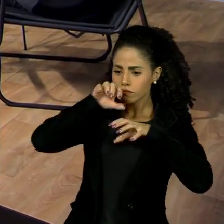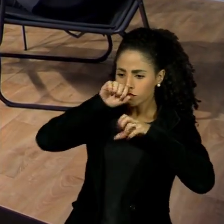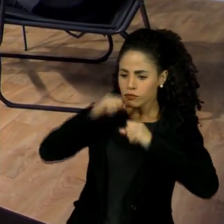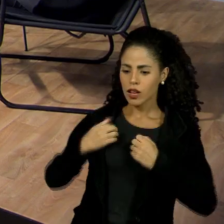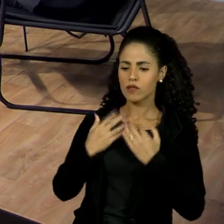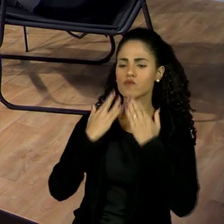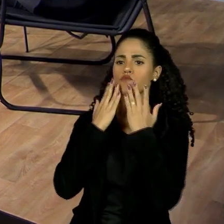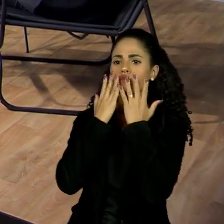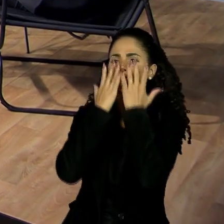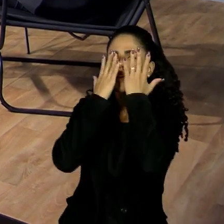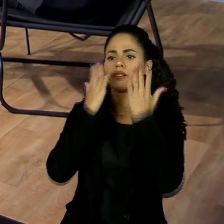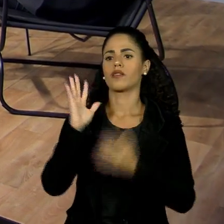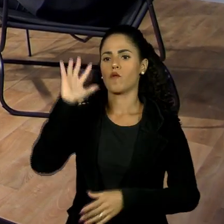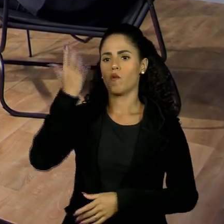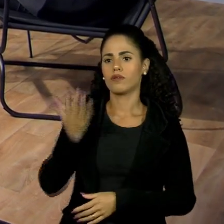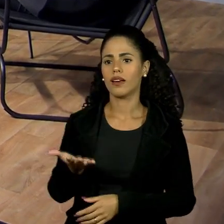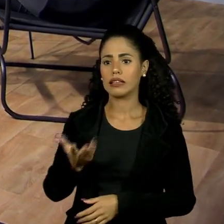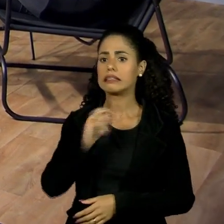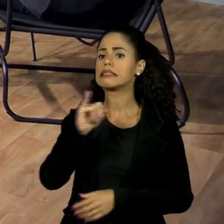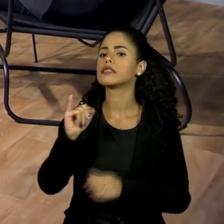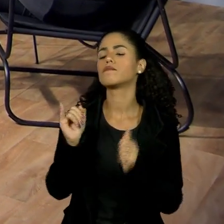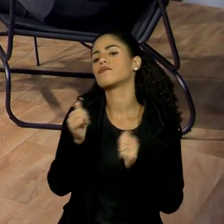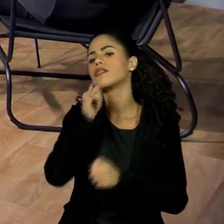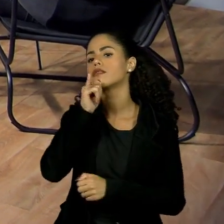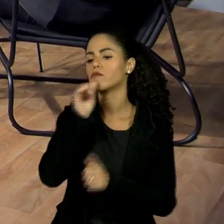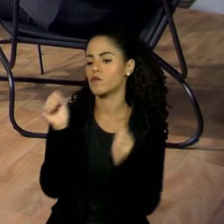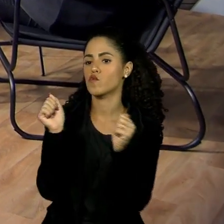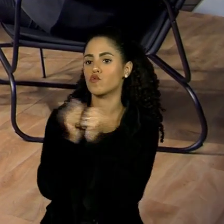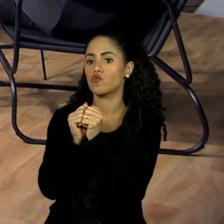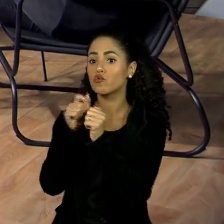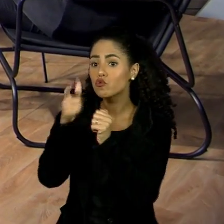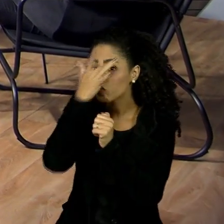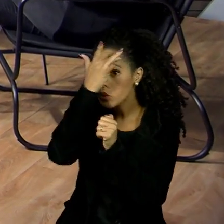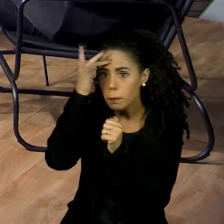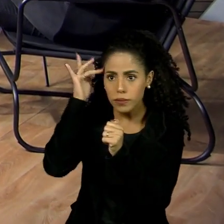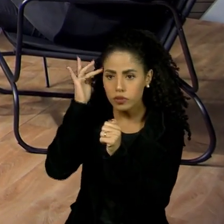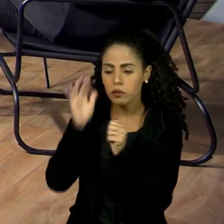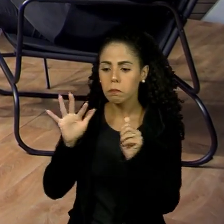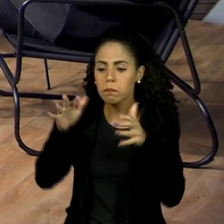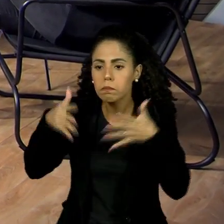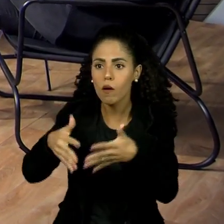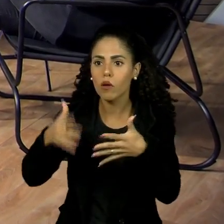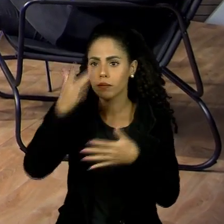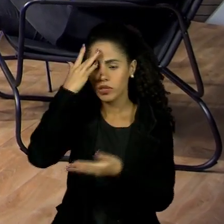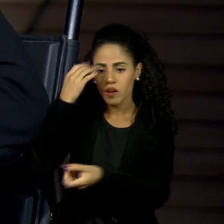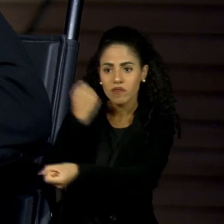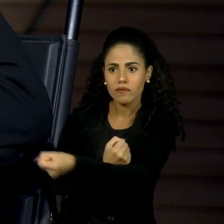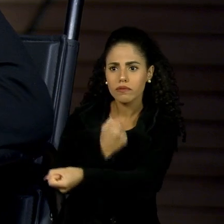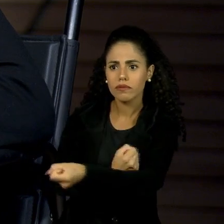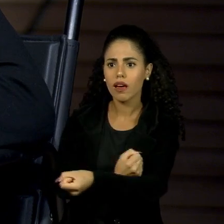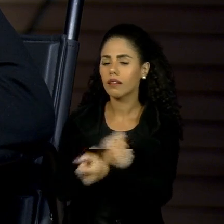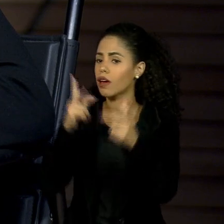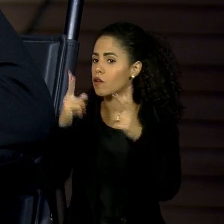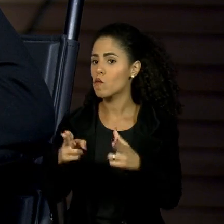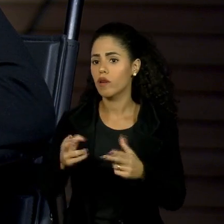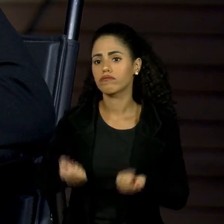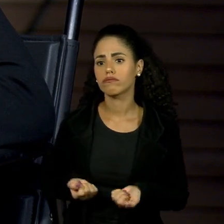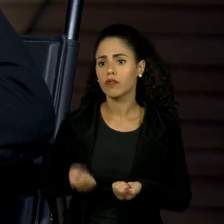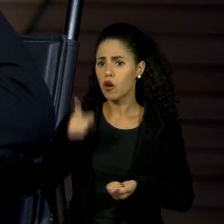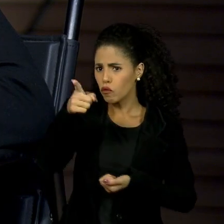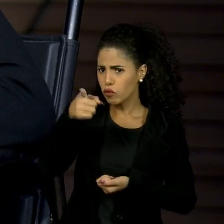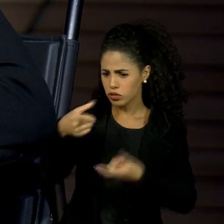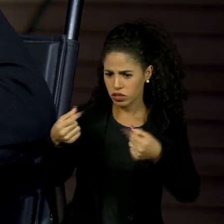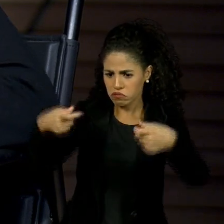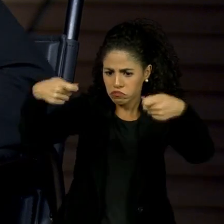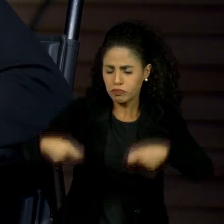segunda mão. Se você mora com um jogador, você está apostando por segunda mão. Você não fez a aposta, mas você